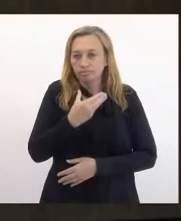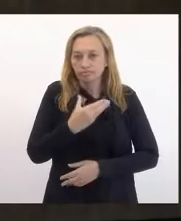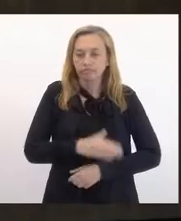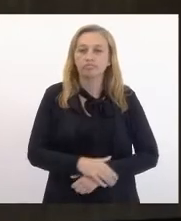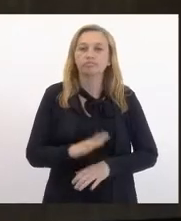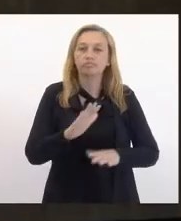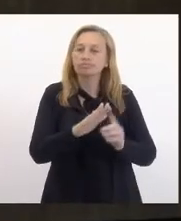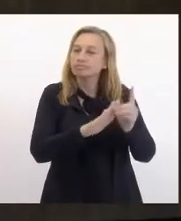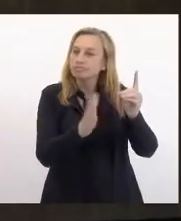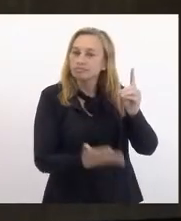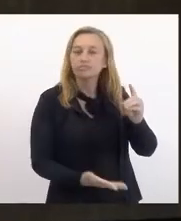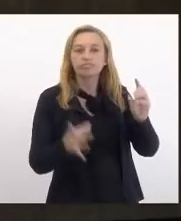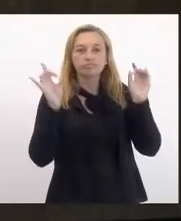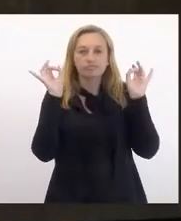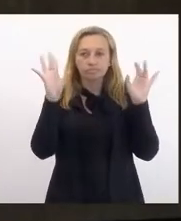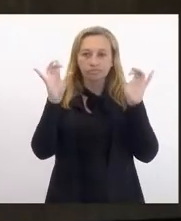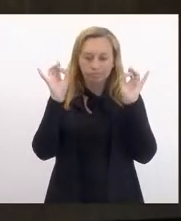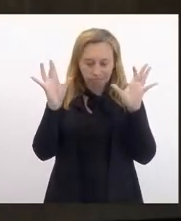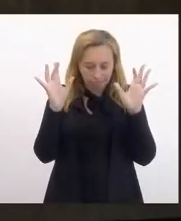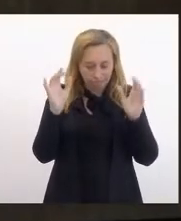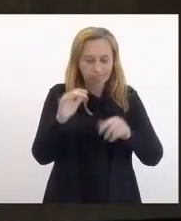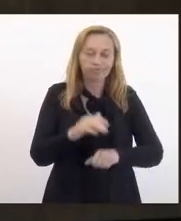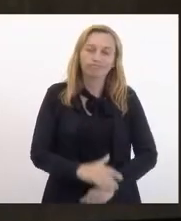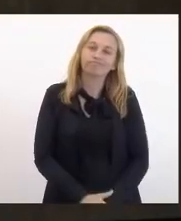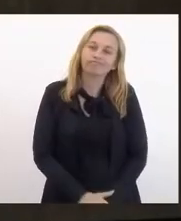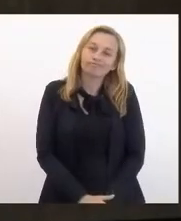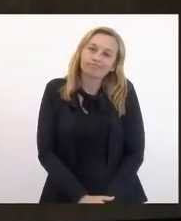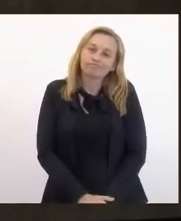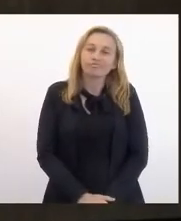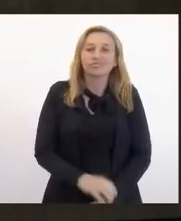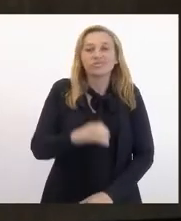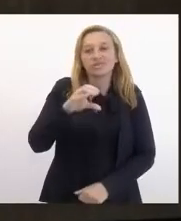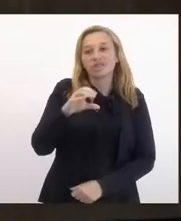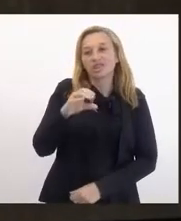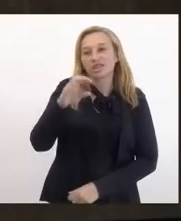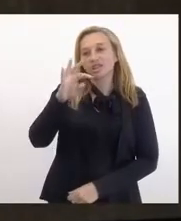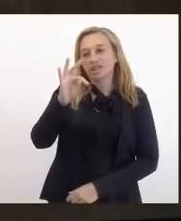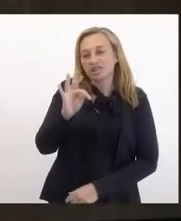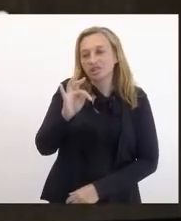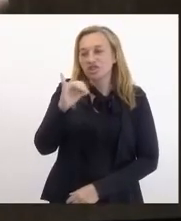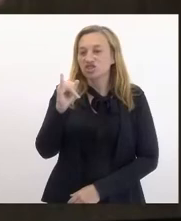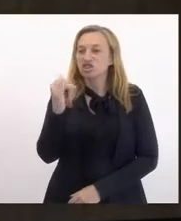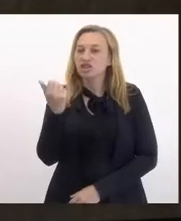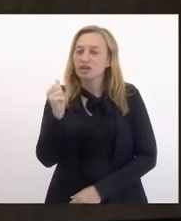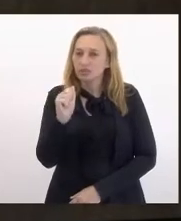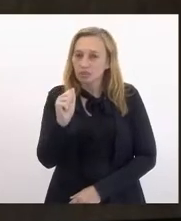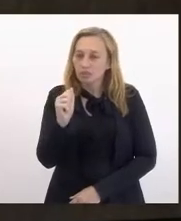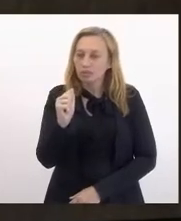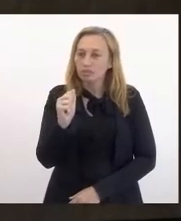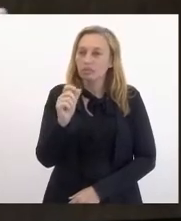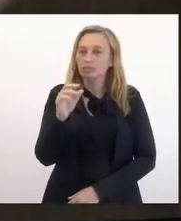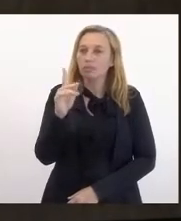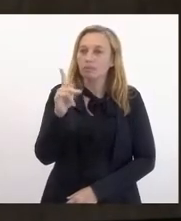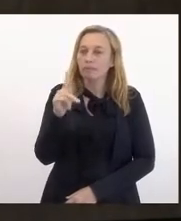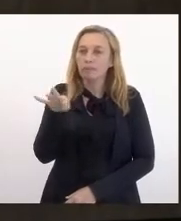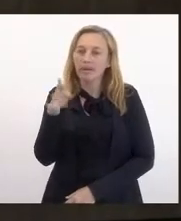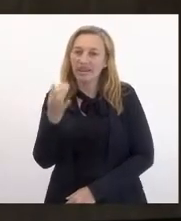uma homenagem especial ao Tiago Prata, o nosso Pratinha, o nosso